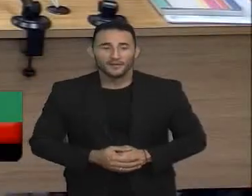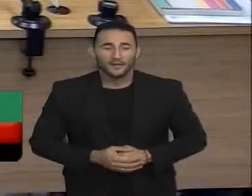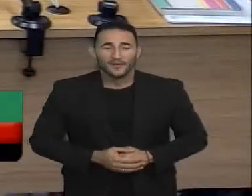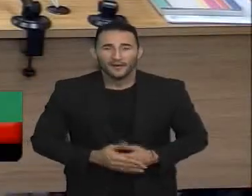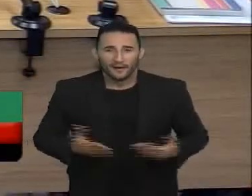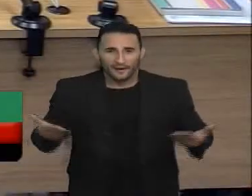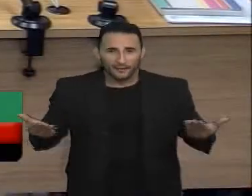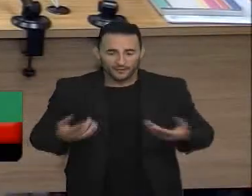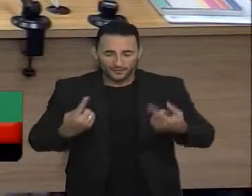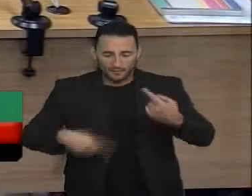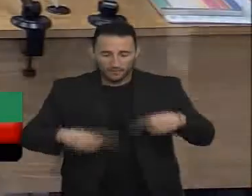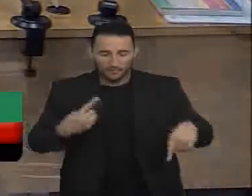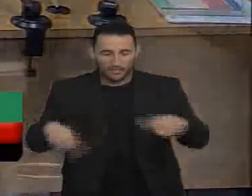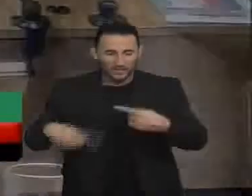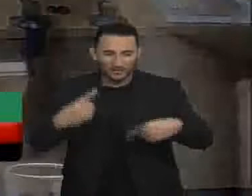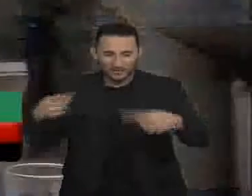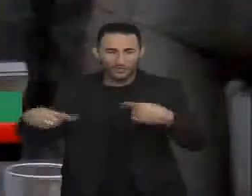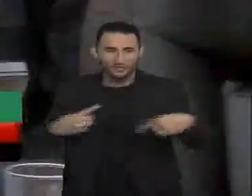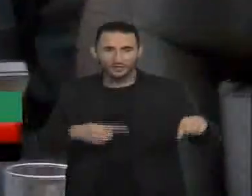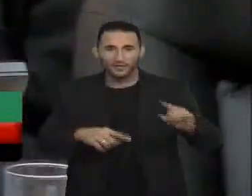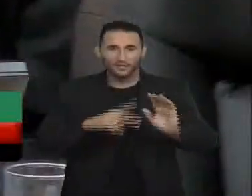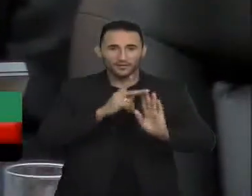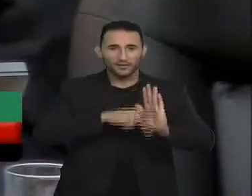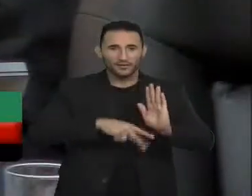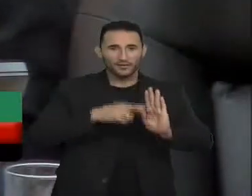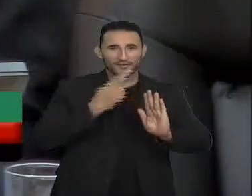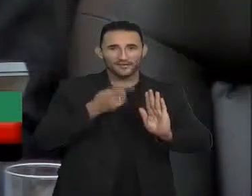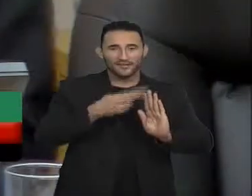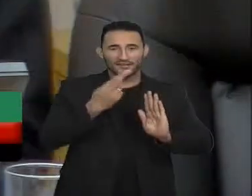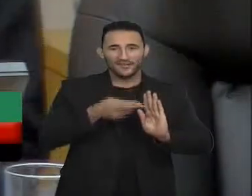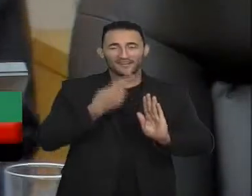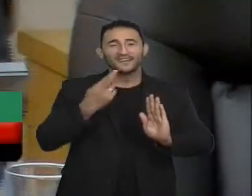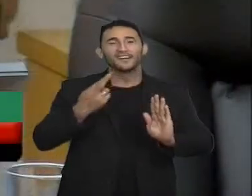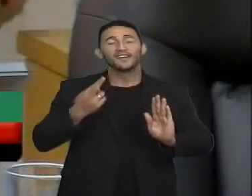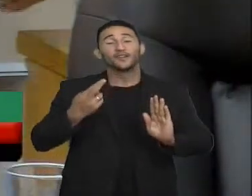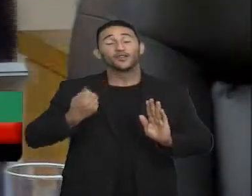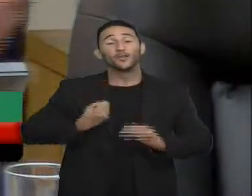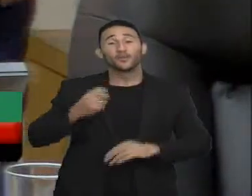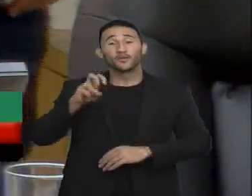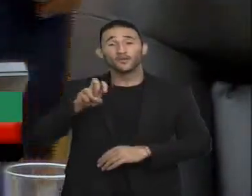Está em discussão o projeto de resolução número